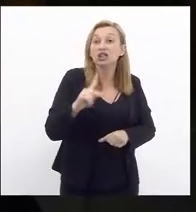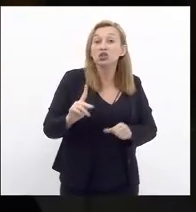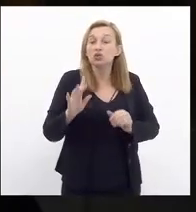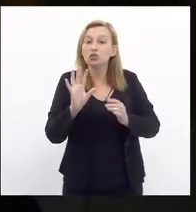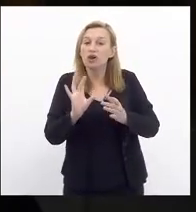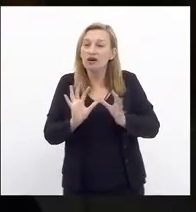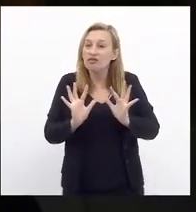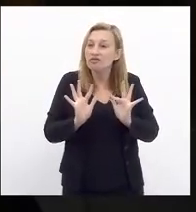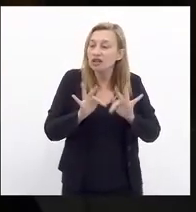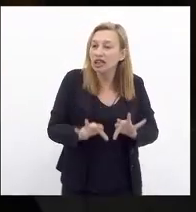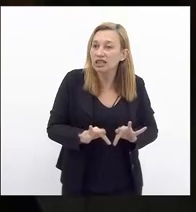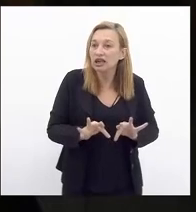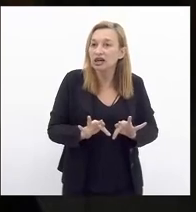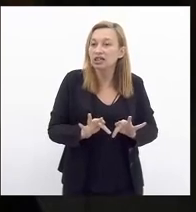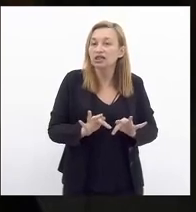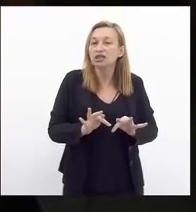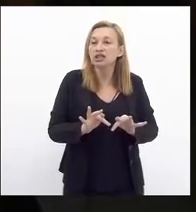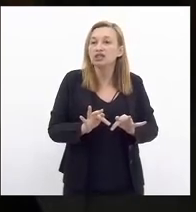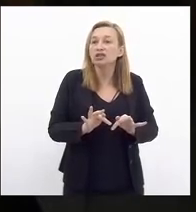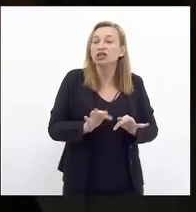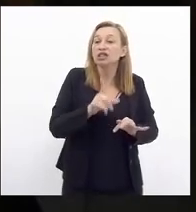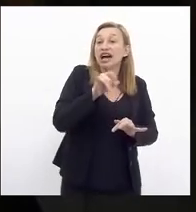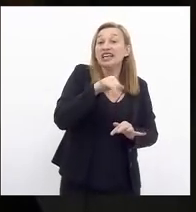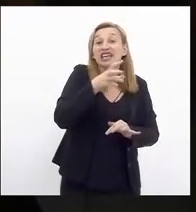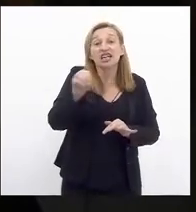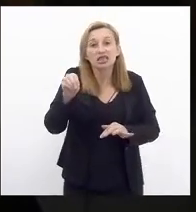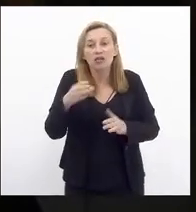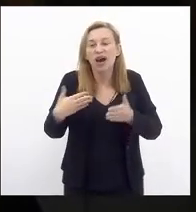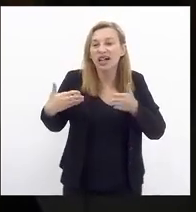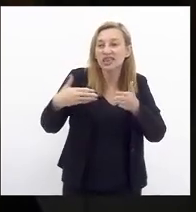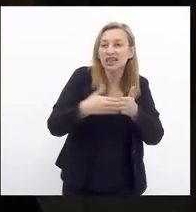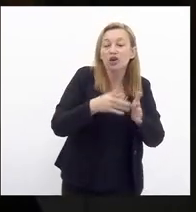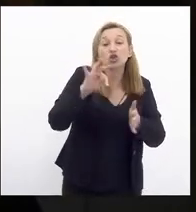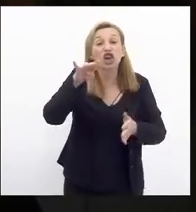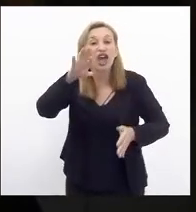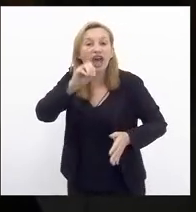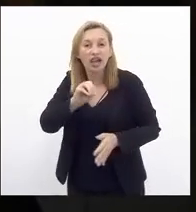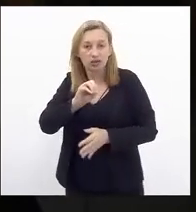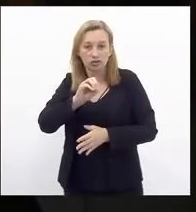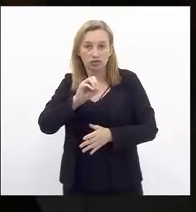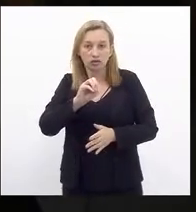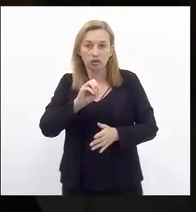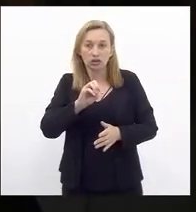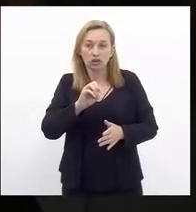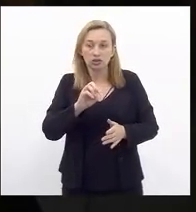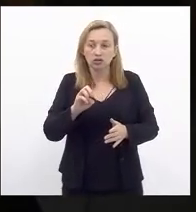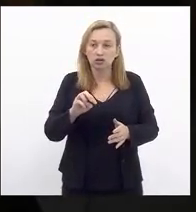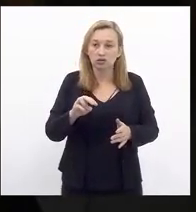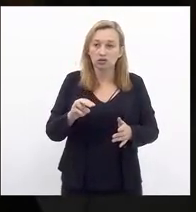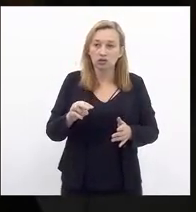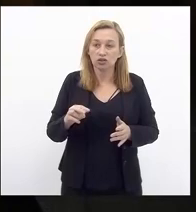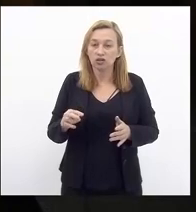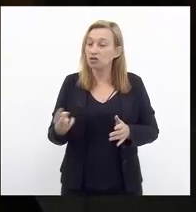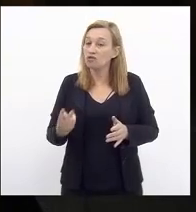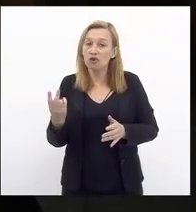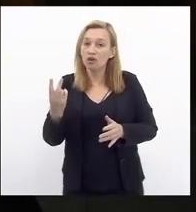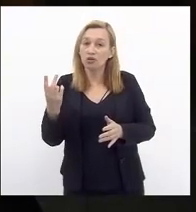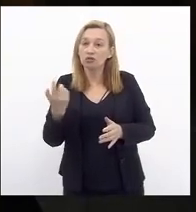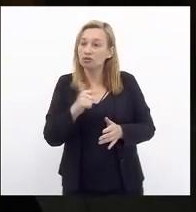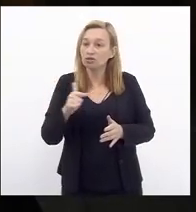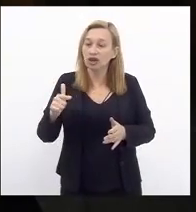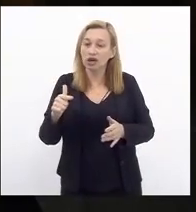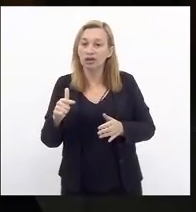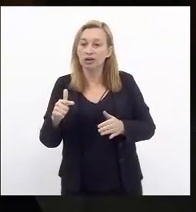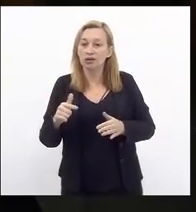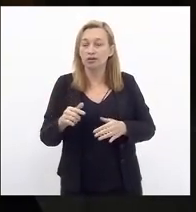totalidade desta atenção até o triénio que não vale para o que estão nos cargos